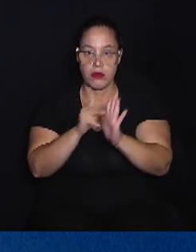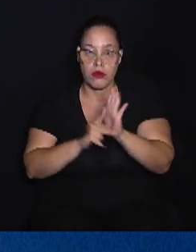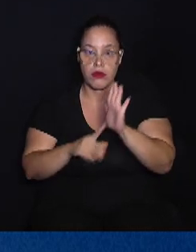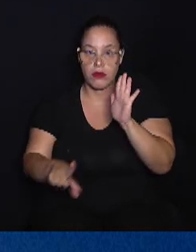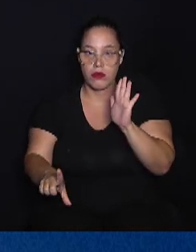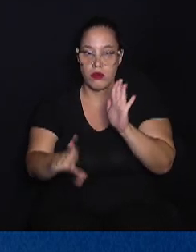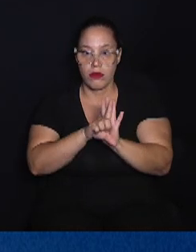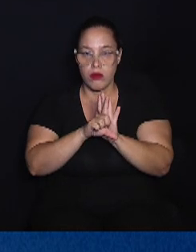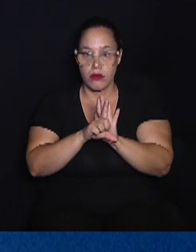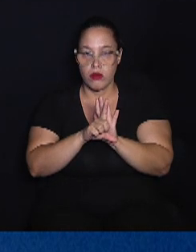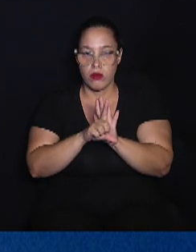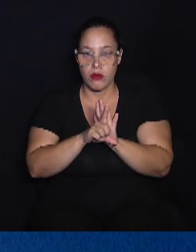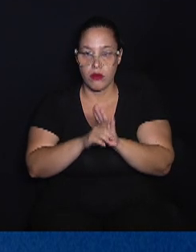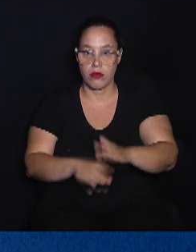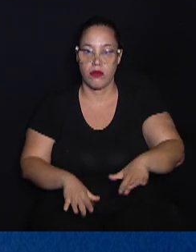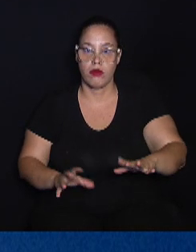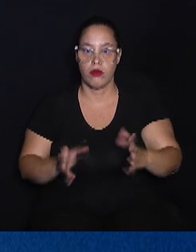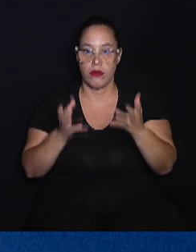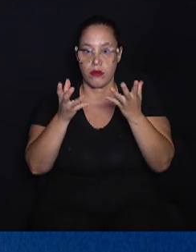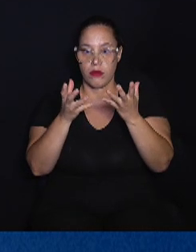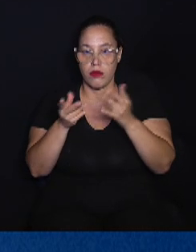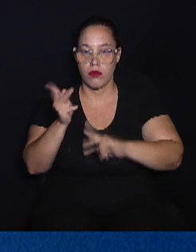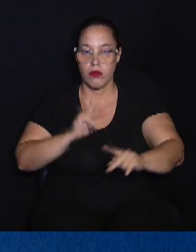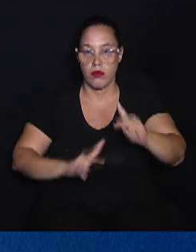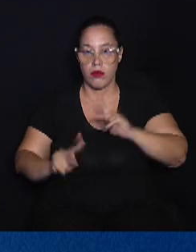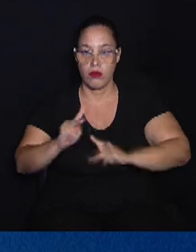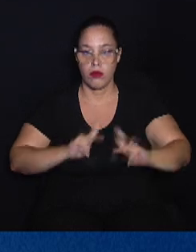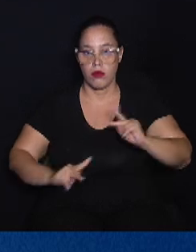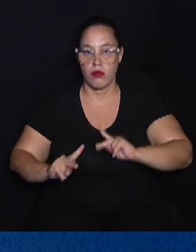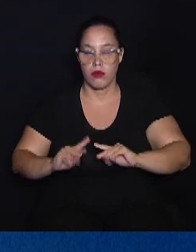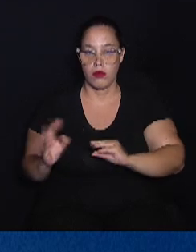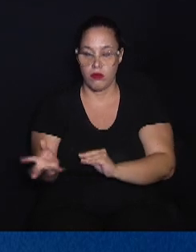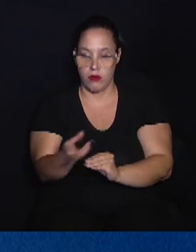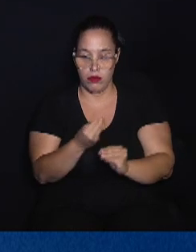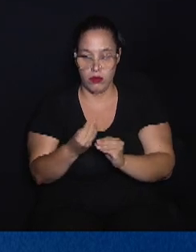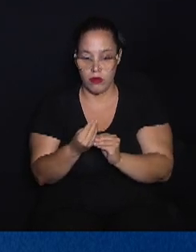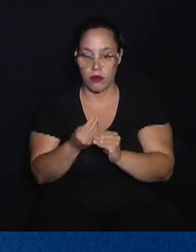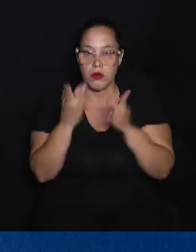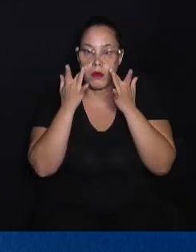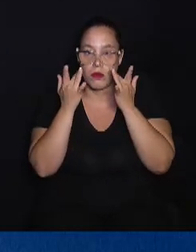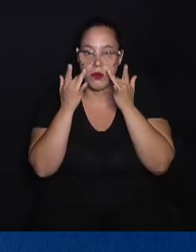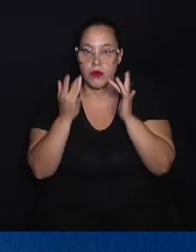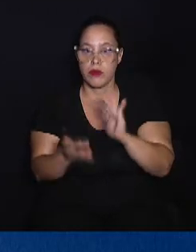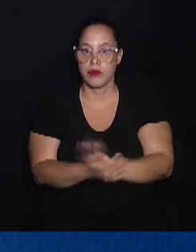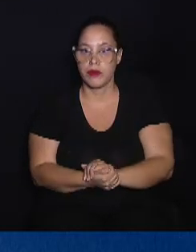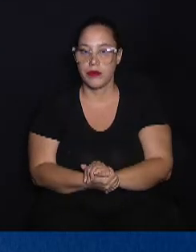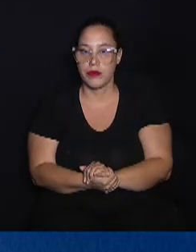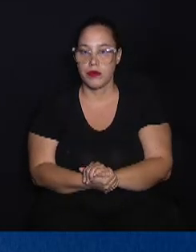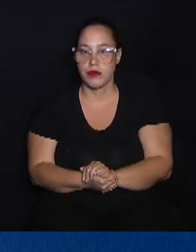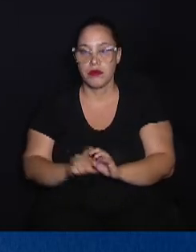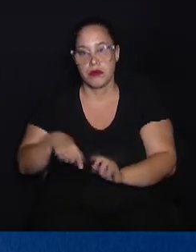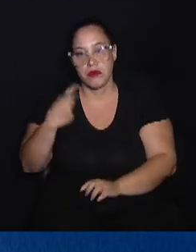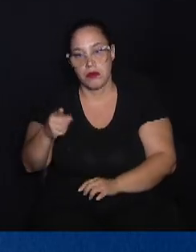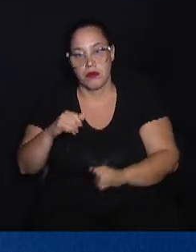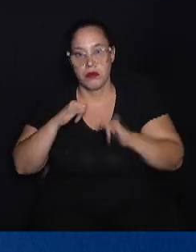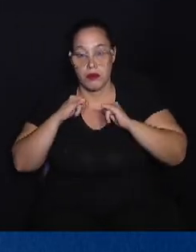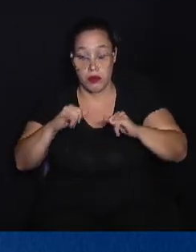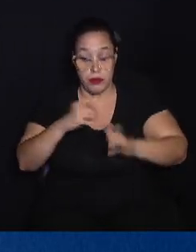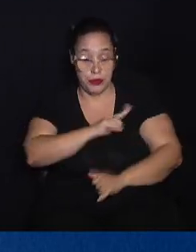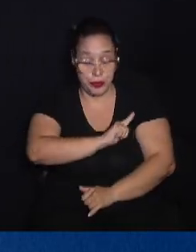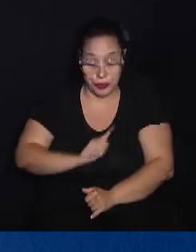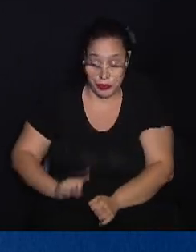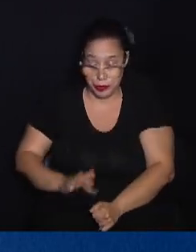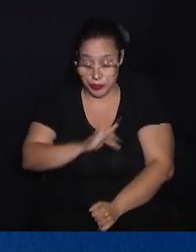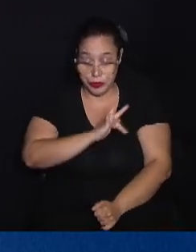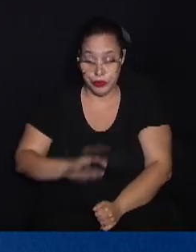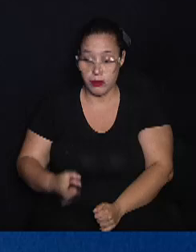de lei que cria campanha Municipal de popularização das Artes da cena após anúncio do governo federal que